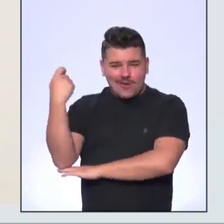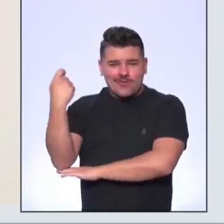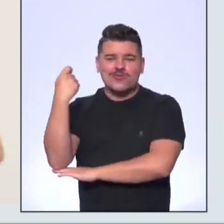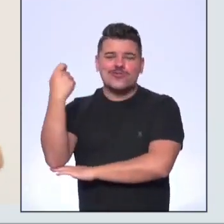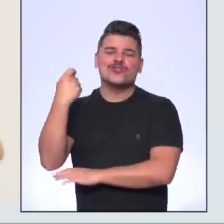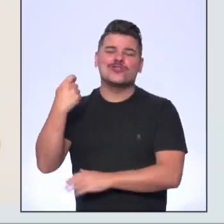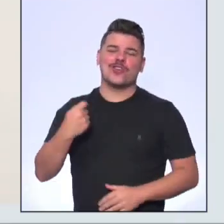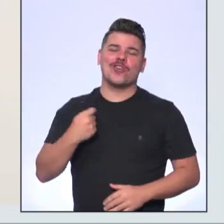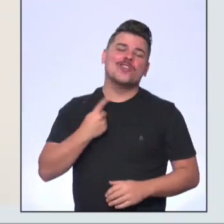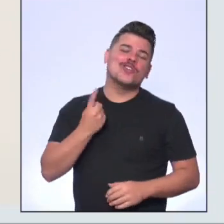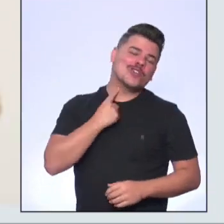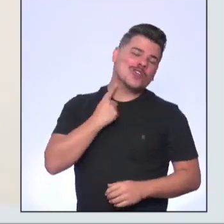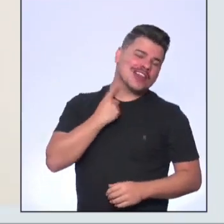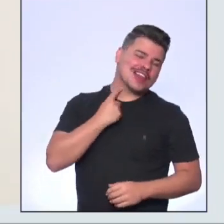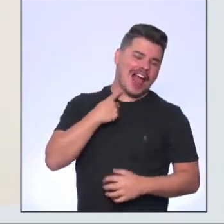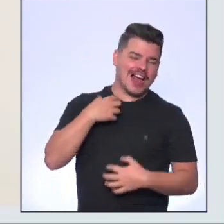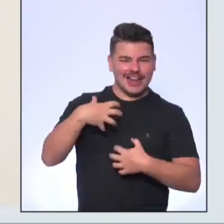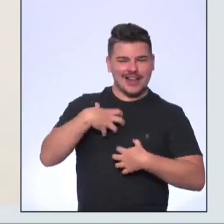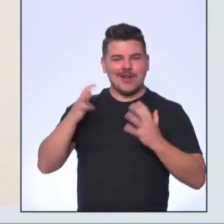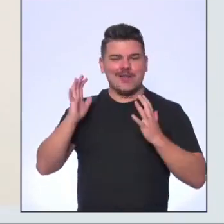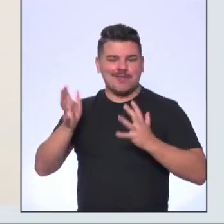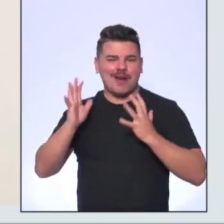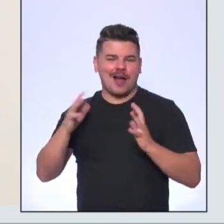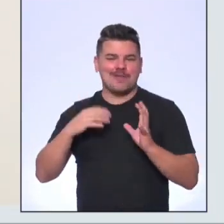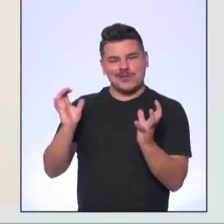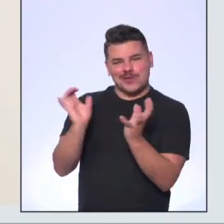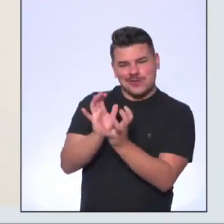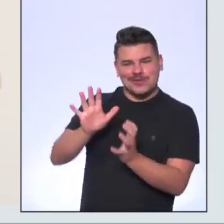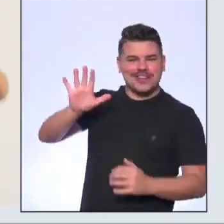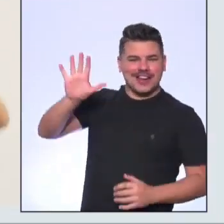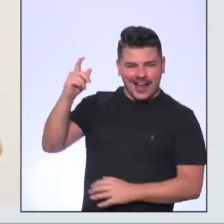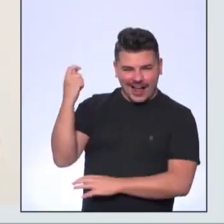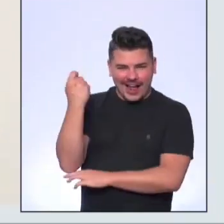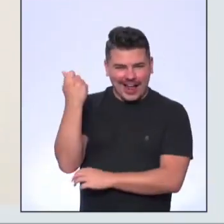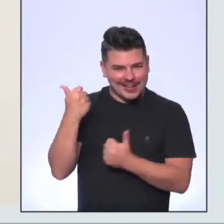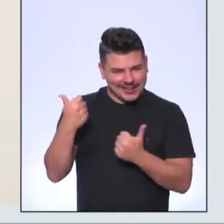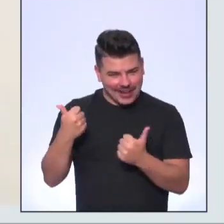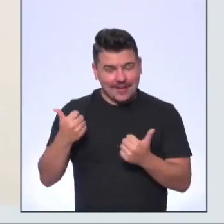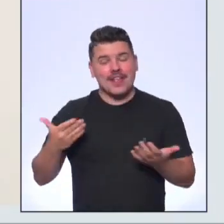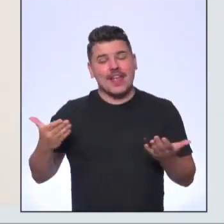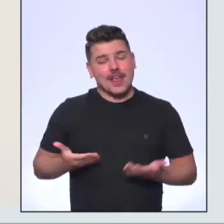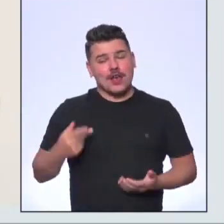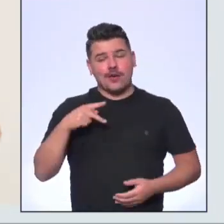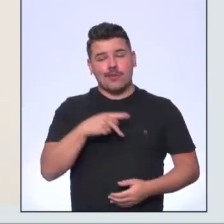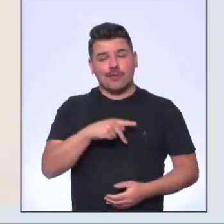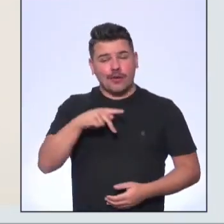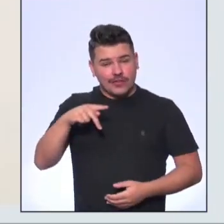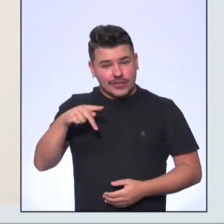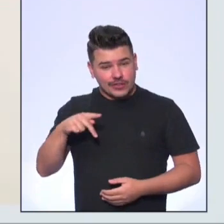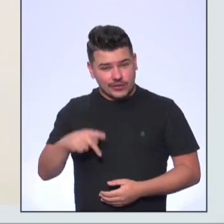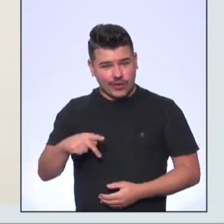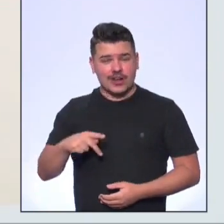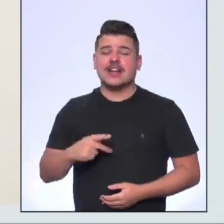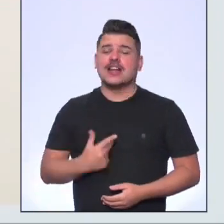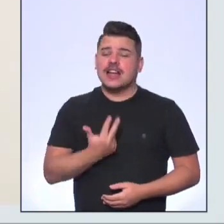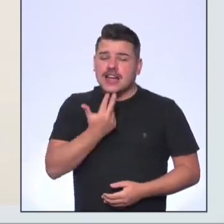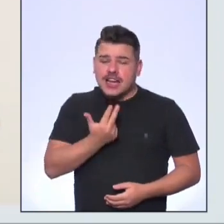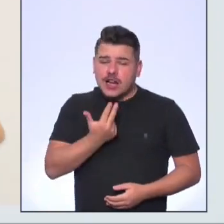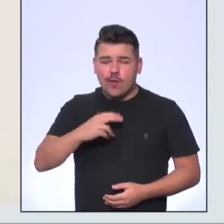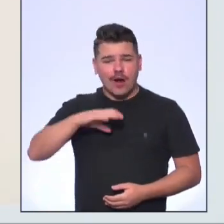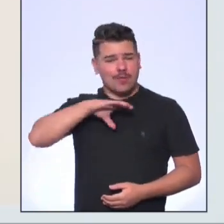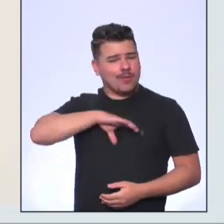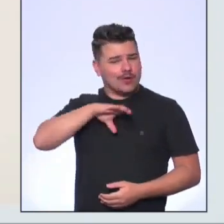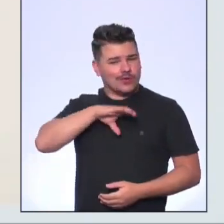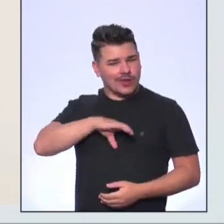a saudade do Pampa Gaúcho aí. Sou professor de português do